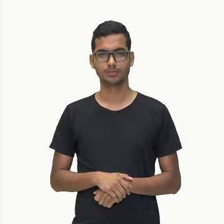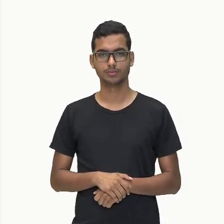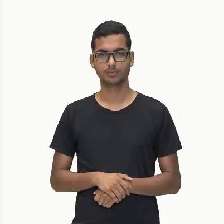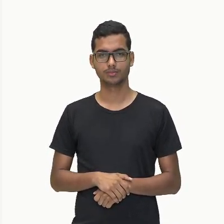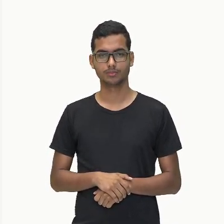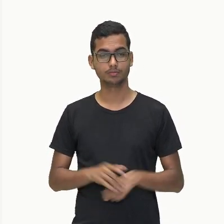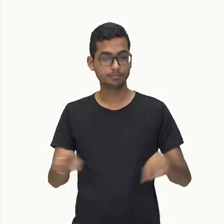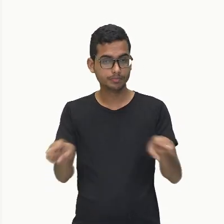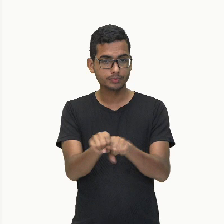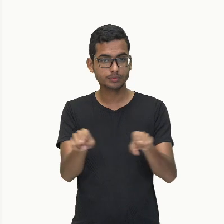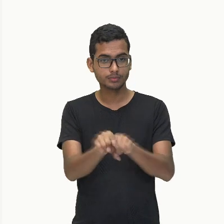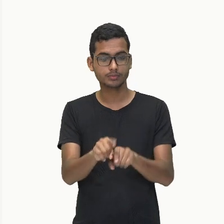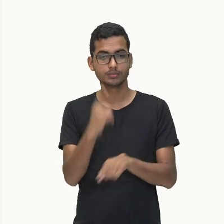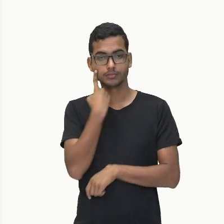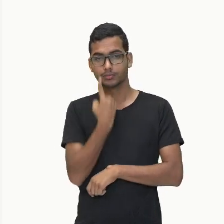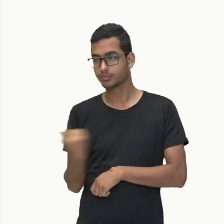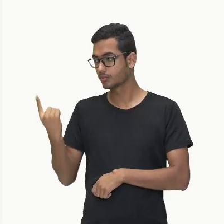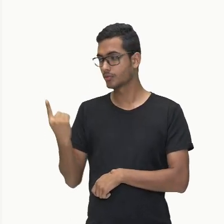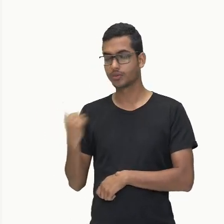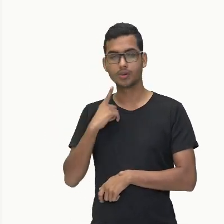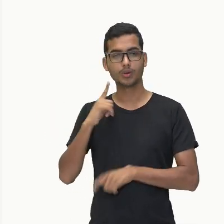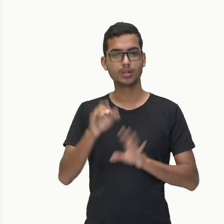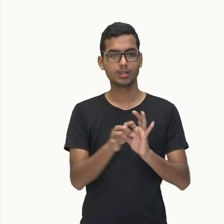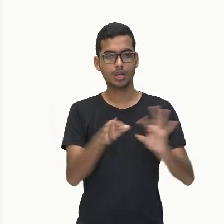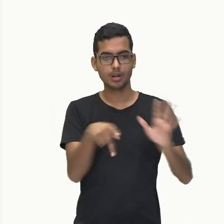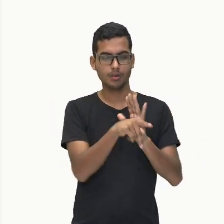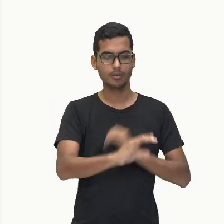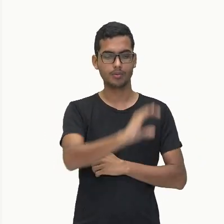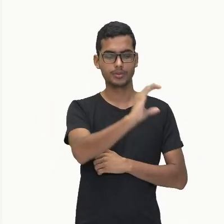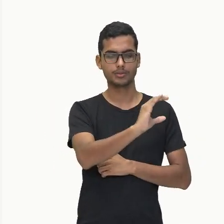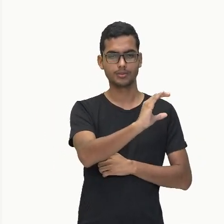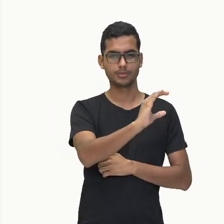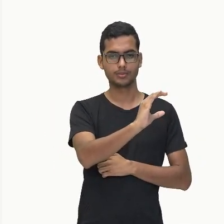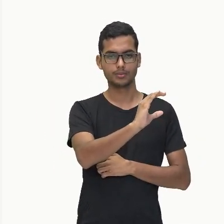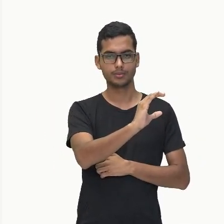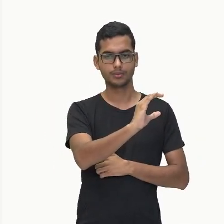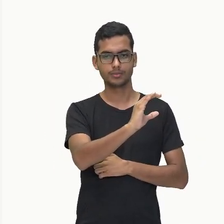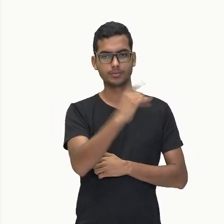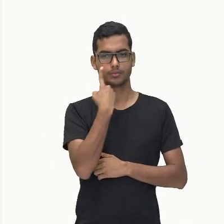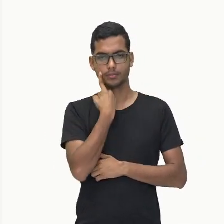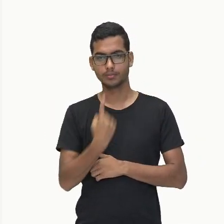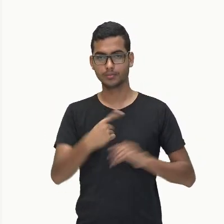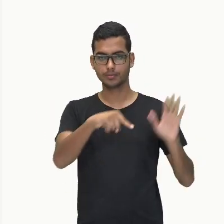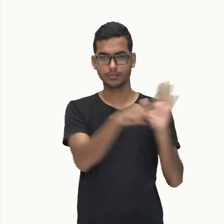termo independente aqui, ó, C, ele é, então, menos 3.